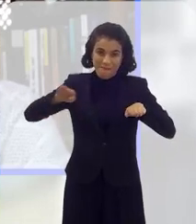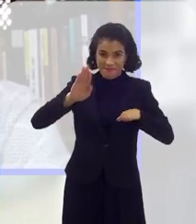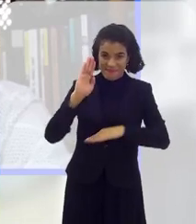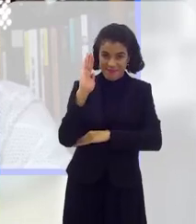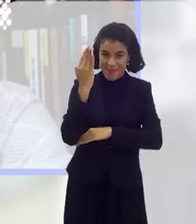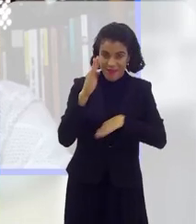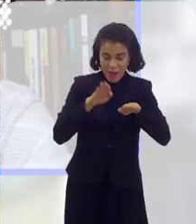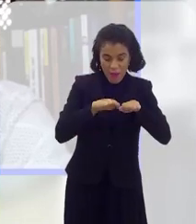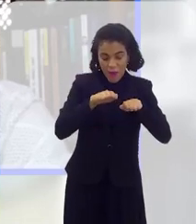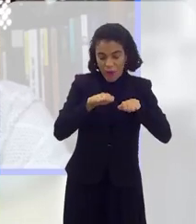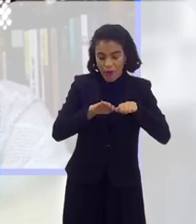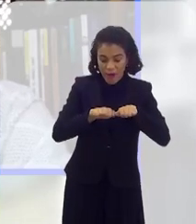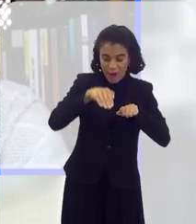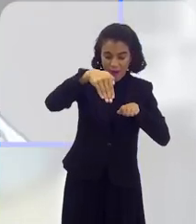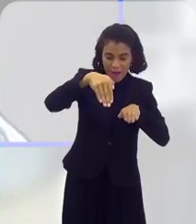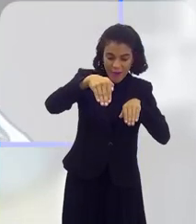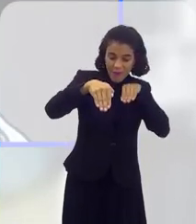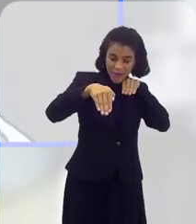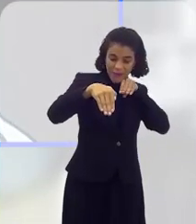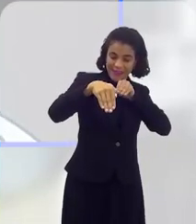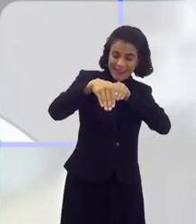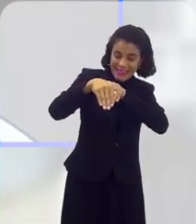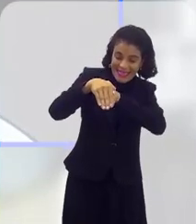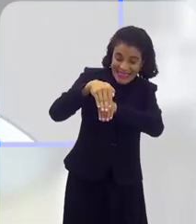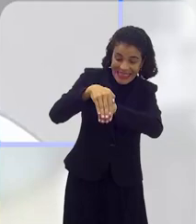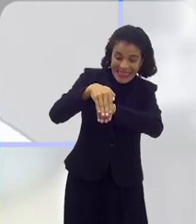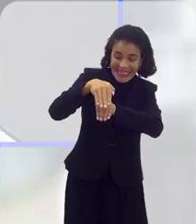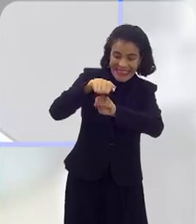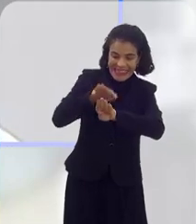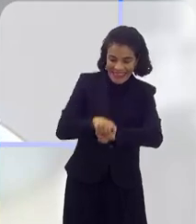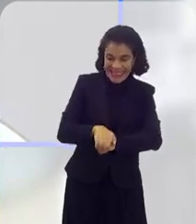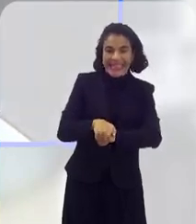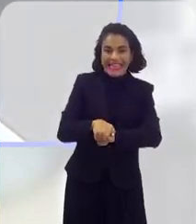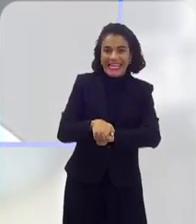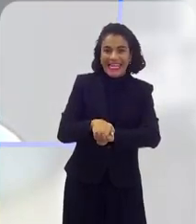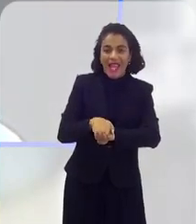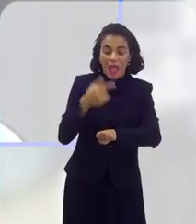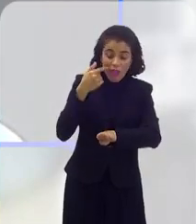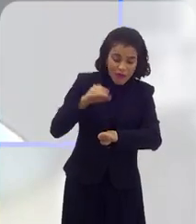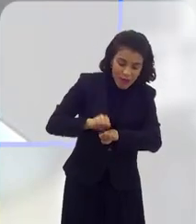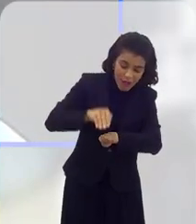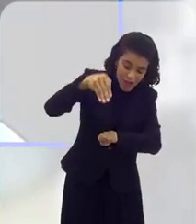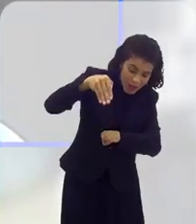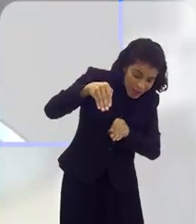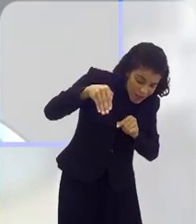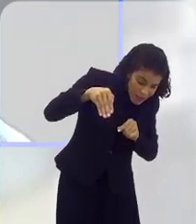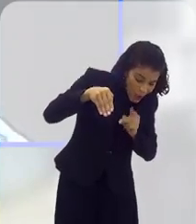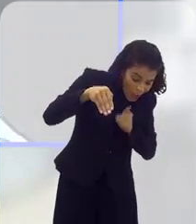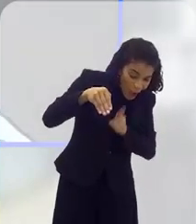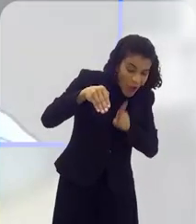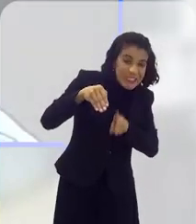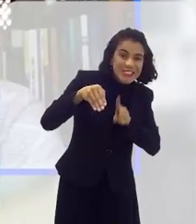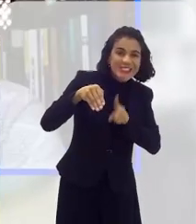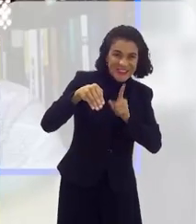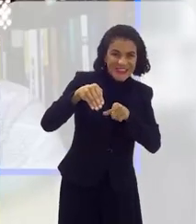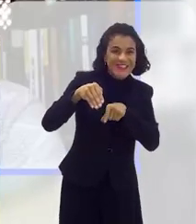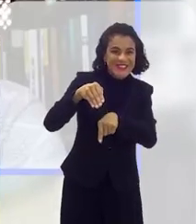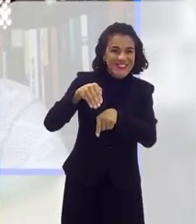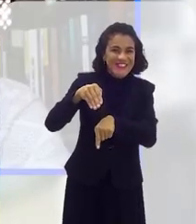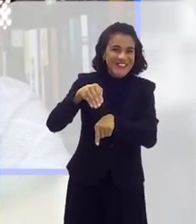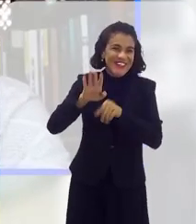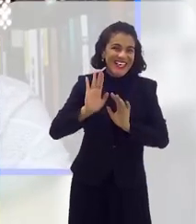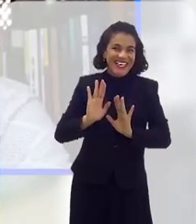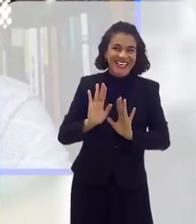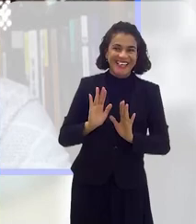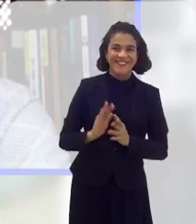entre uma tábua e outra do assoalho. E deixei ali encaixadinho, de vez em quando eu ia lá para ver se a minha obra ainda